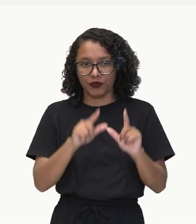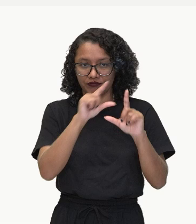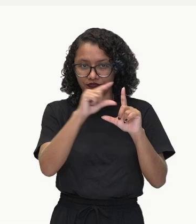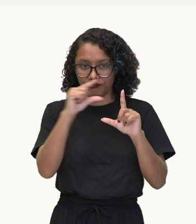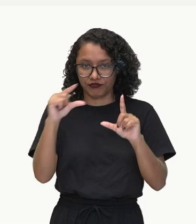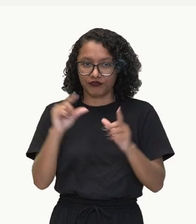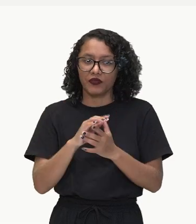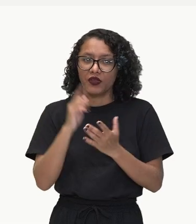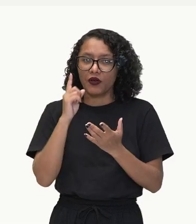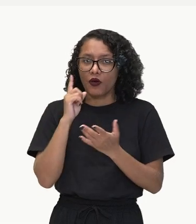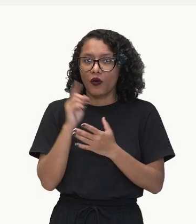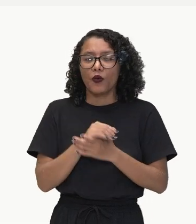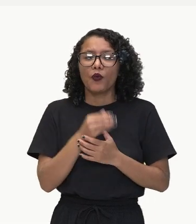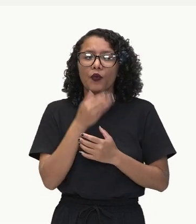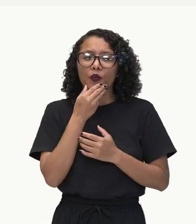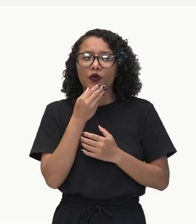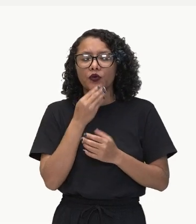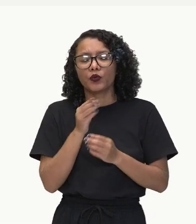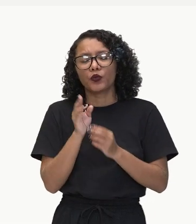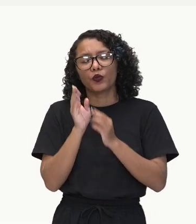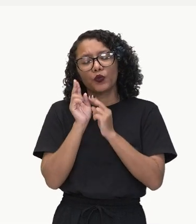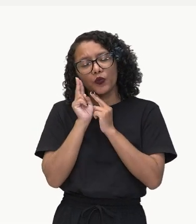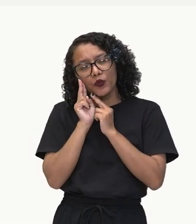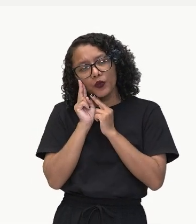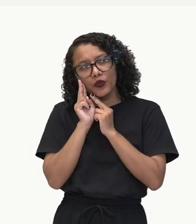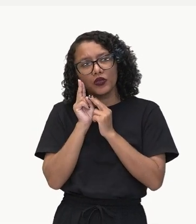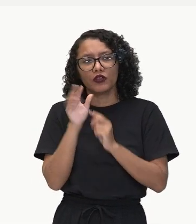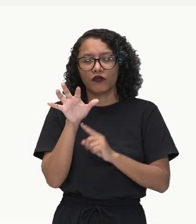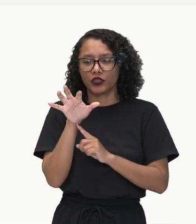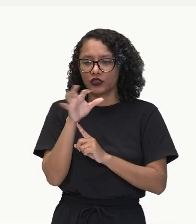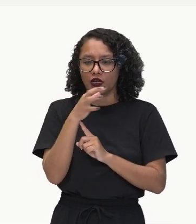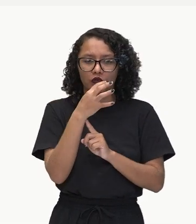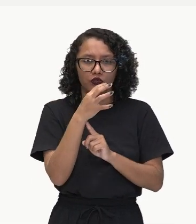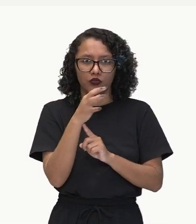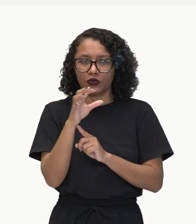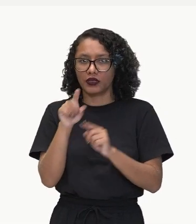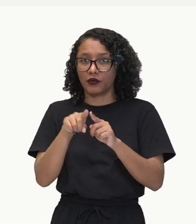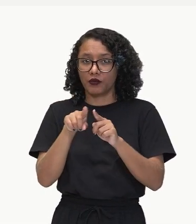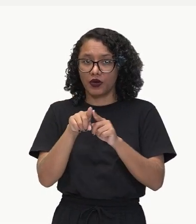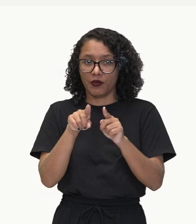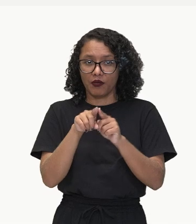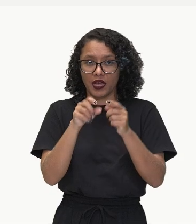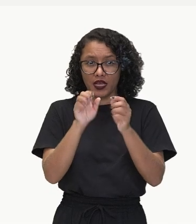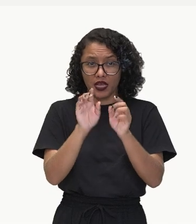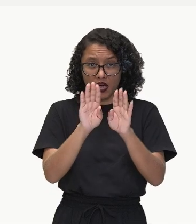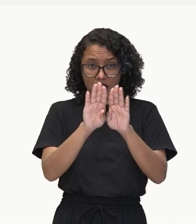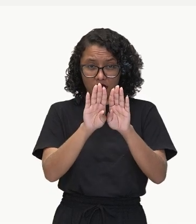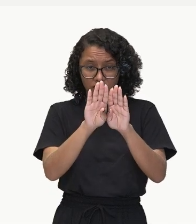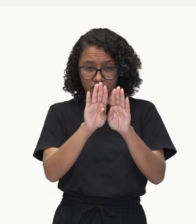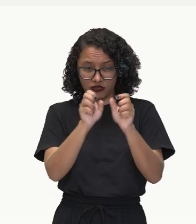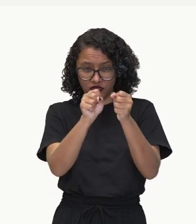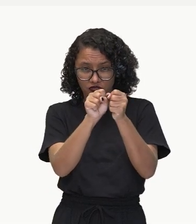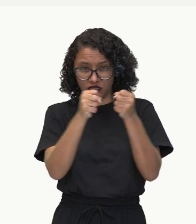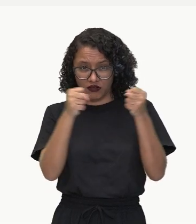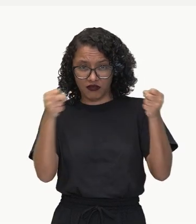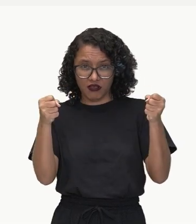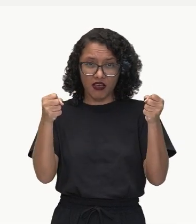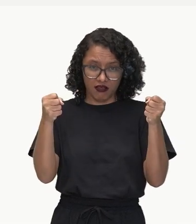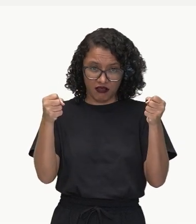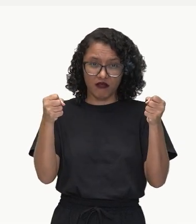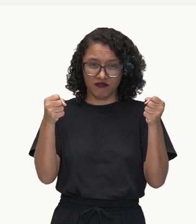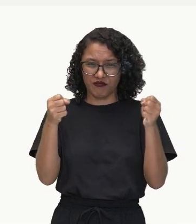rapaz dormindo, com seu ventilador ligado, janela aberta ali porque deve estar muito quente, né? Aí ele diz assim,